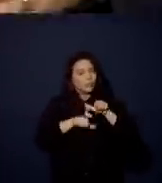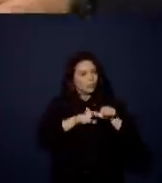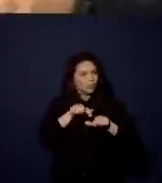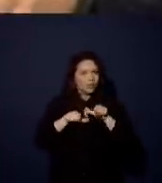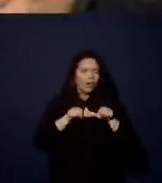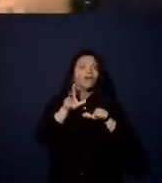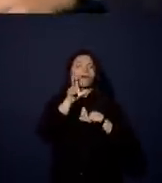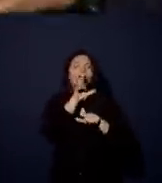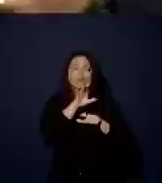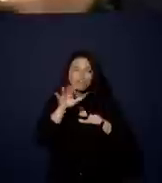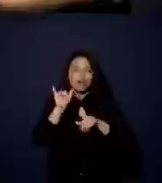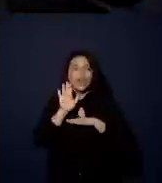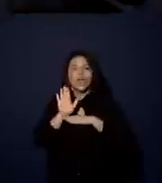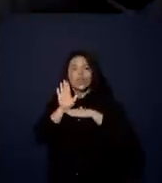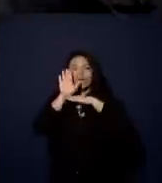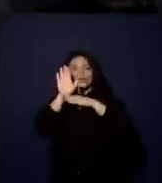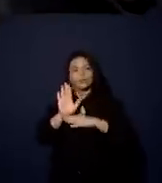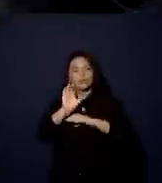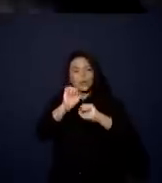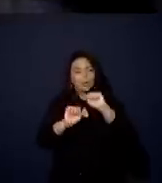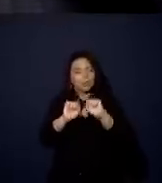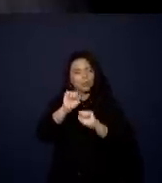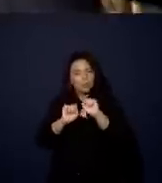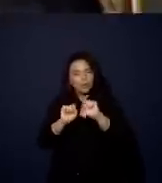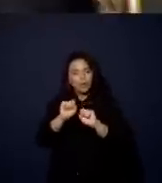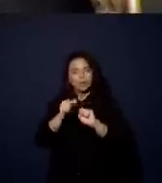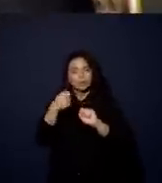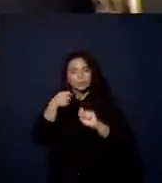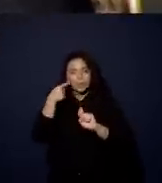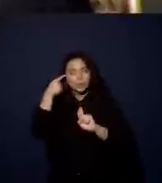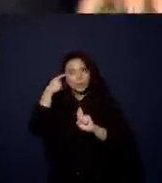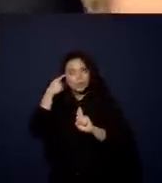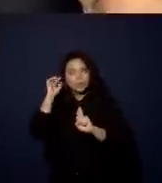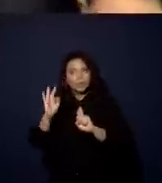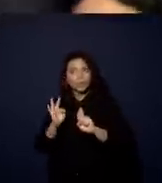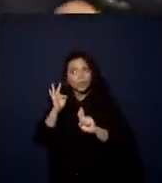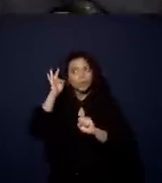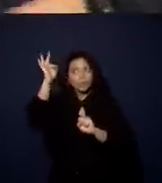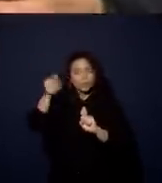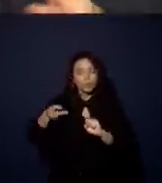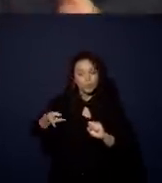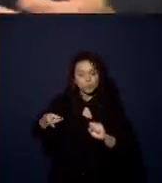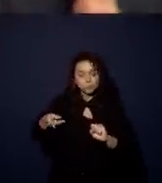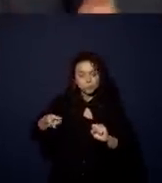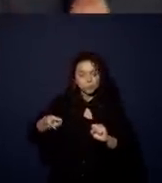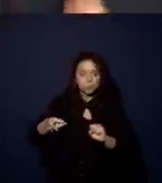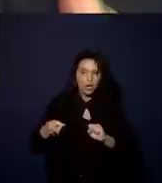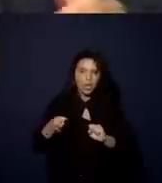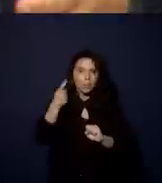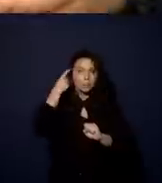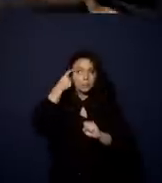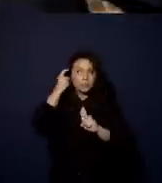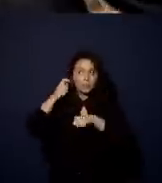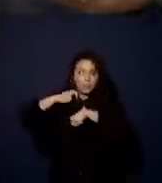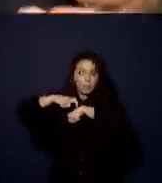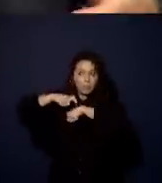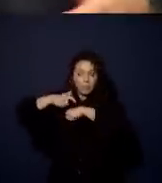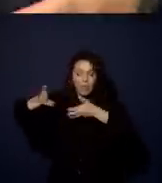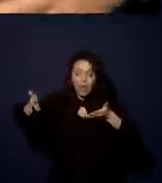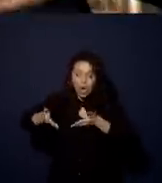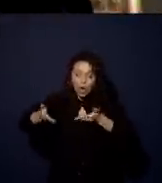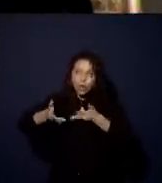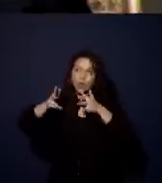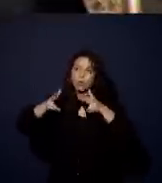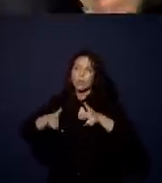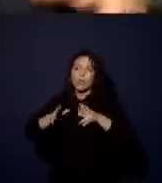vai privilegiar companhias que de fato estão olhando para perpetuidade e não como fazer as coisas na